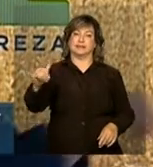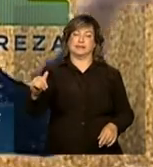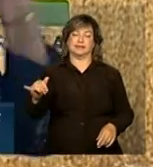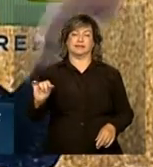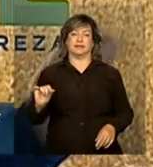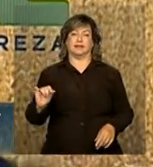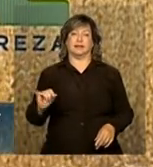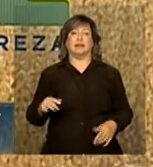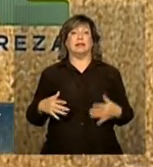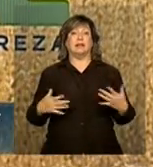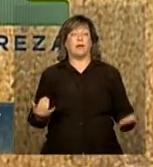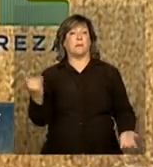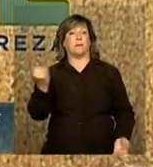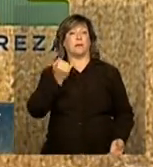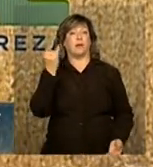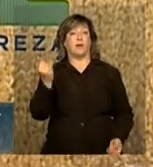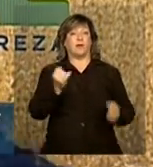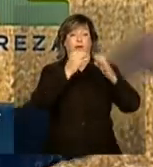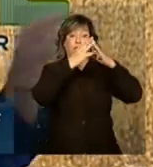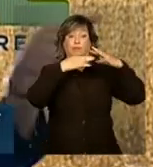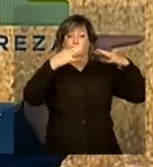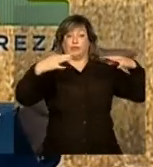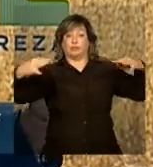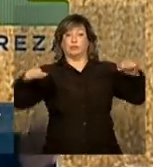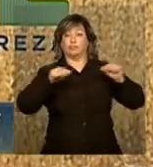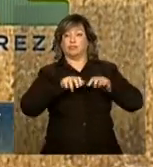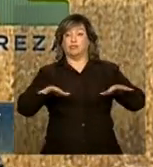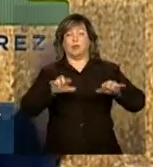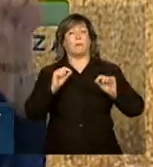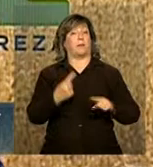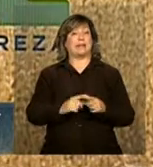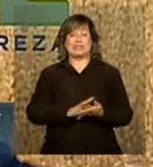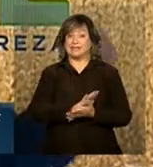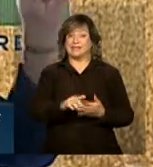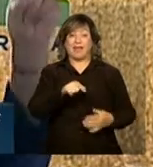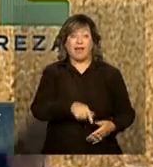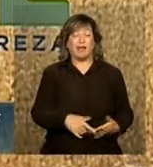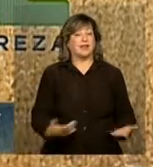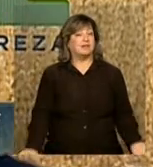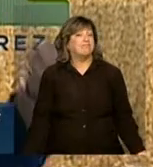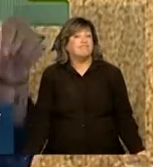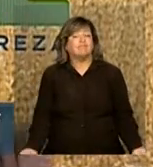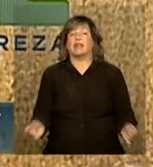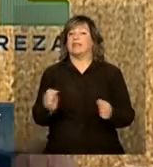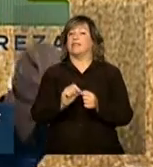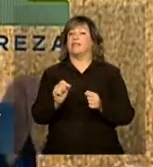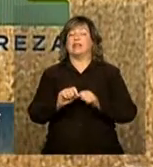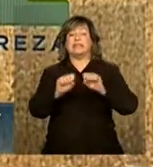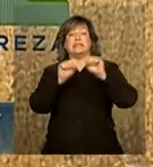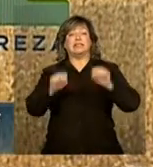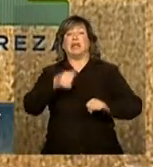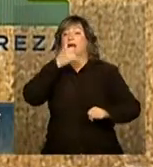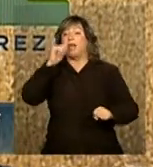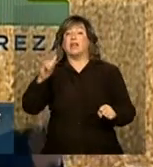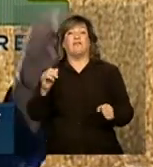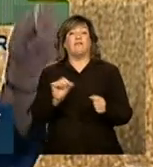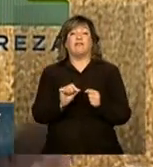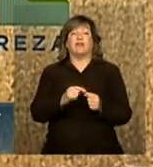Daí a importância da linha de transmissão, porque sem ela não se estabiliza o sistema